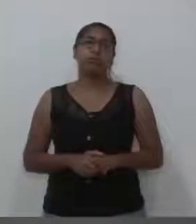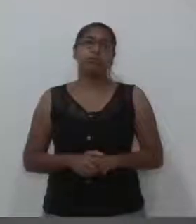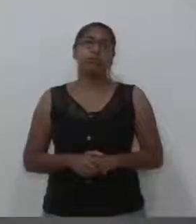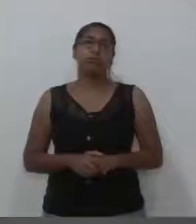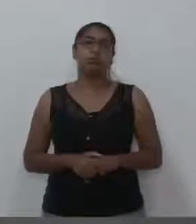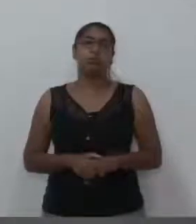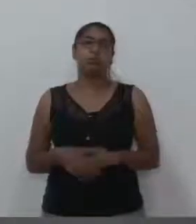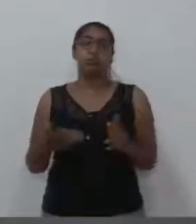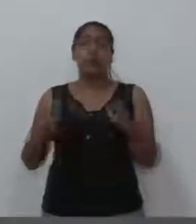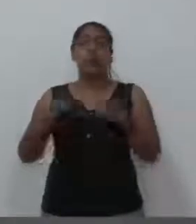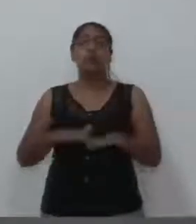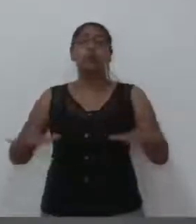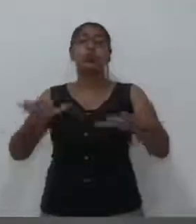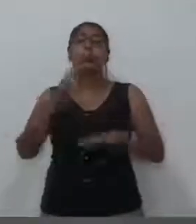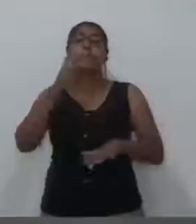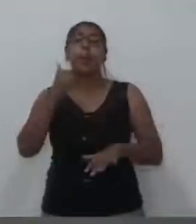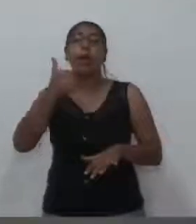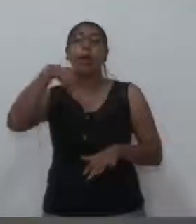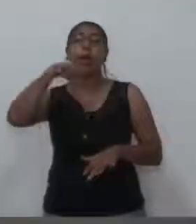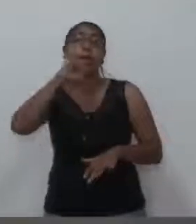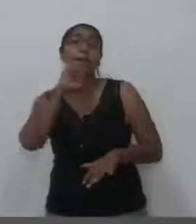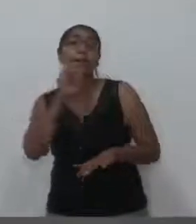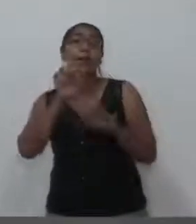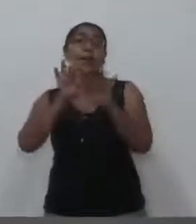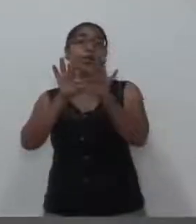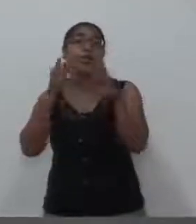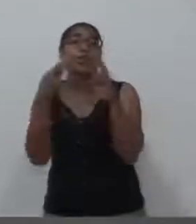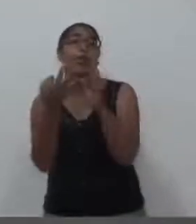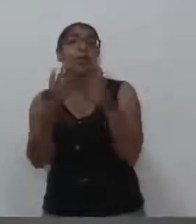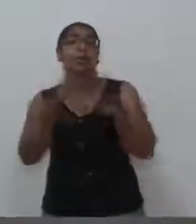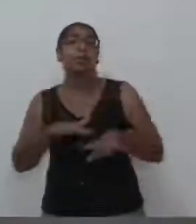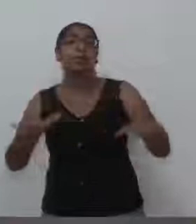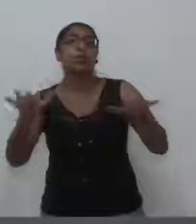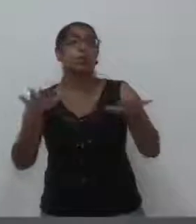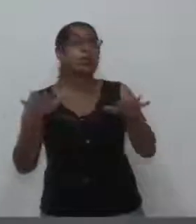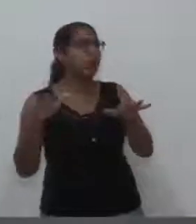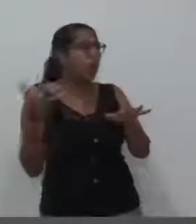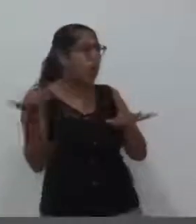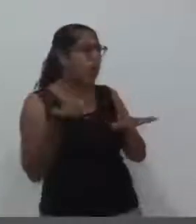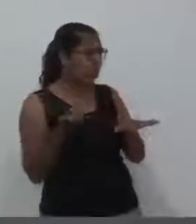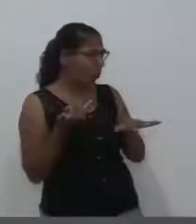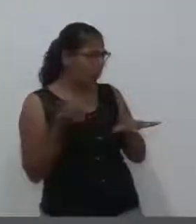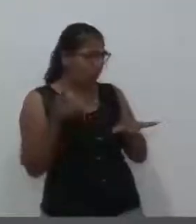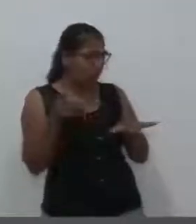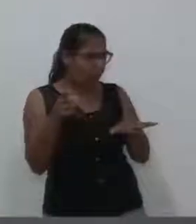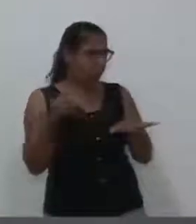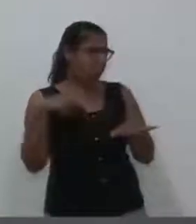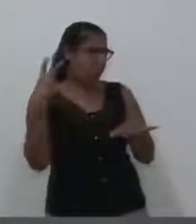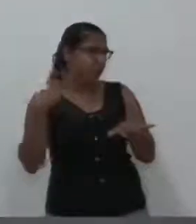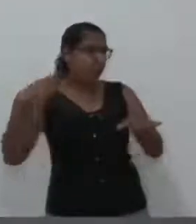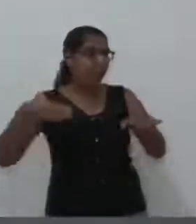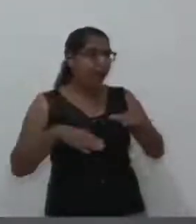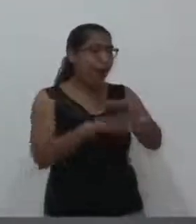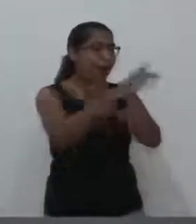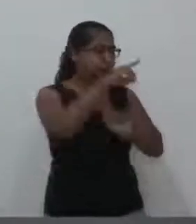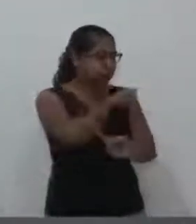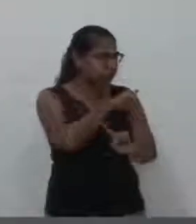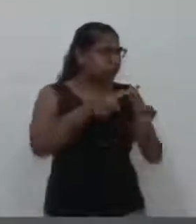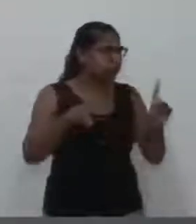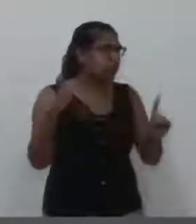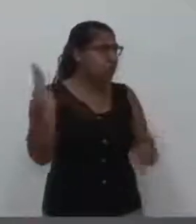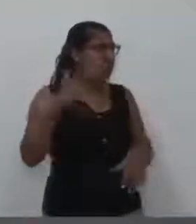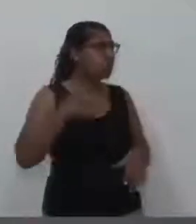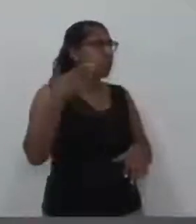os pais e familiares foi absurda. Foi absurda. Então, os nossos horários estão aqui, de repente